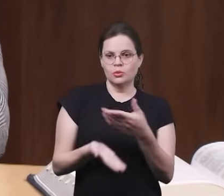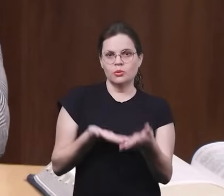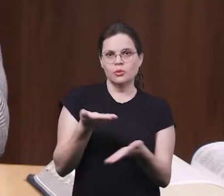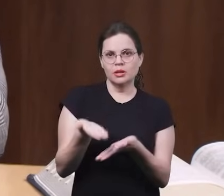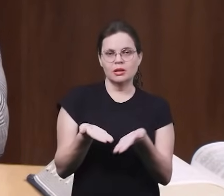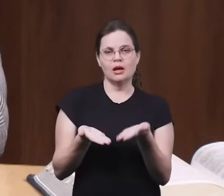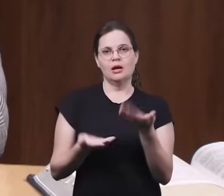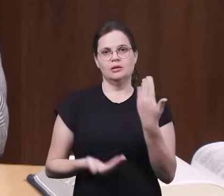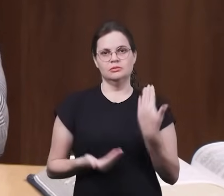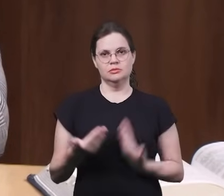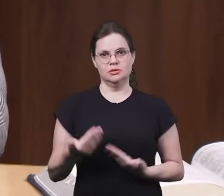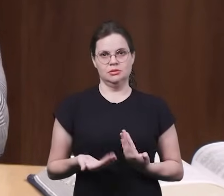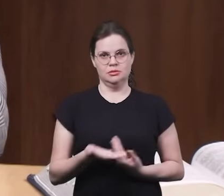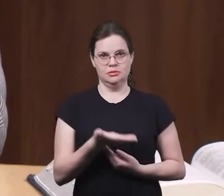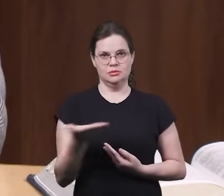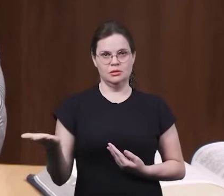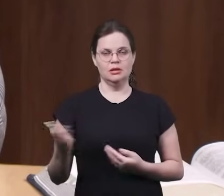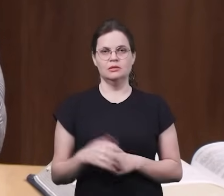para nós